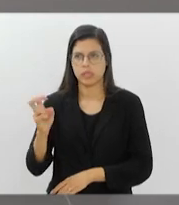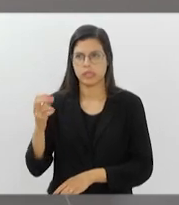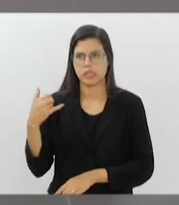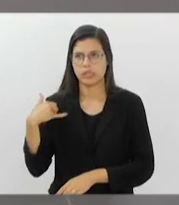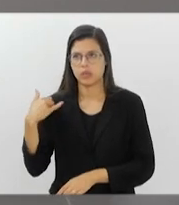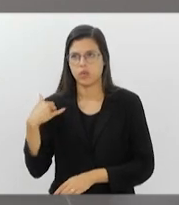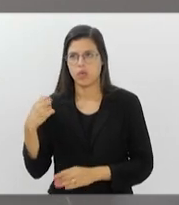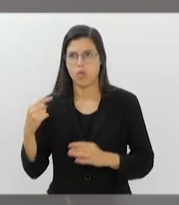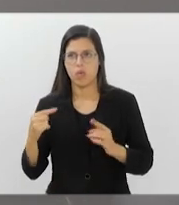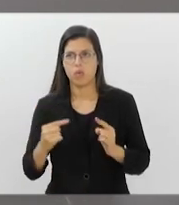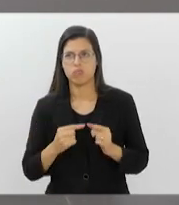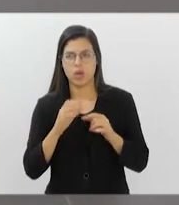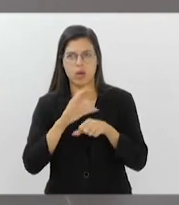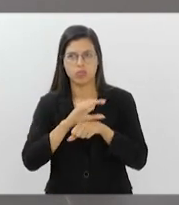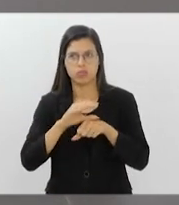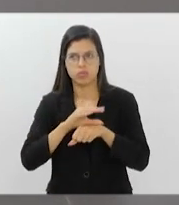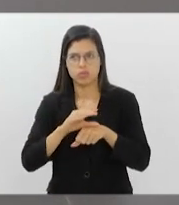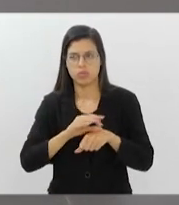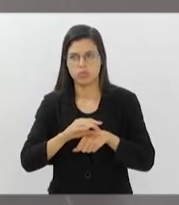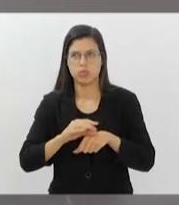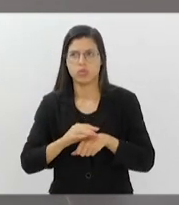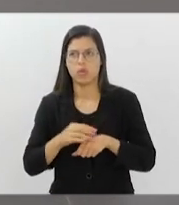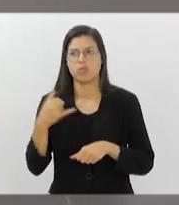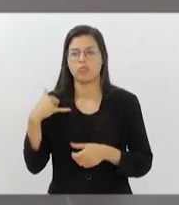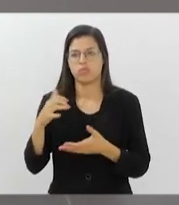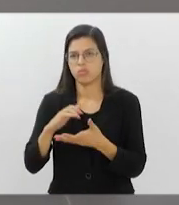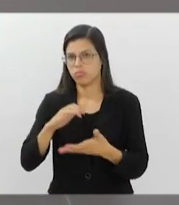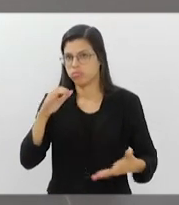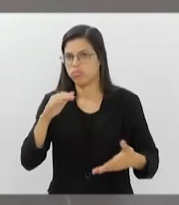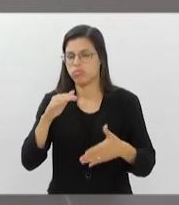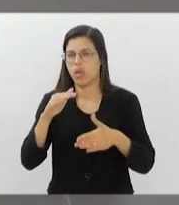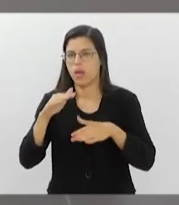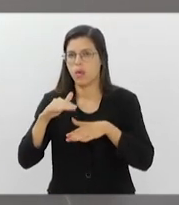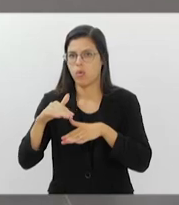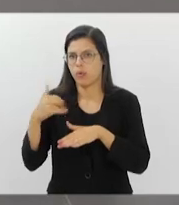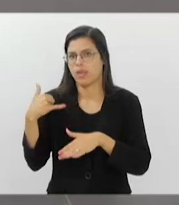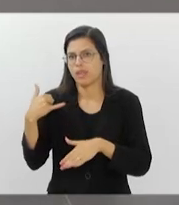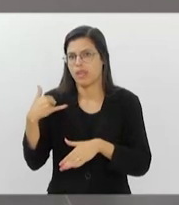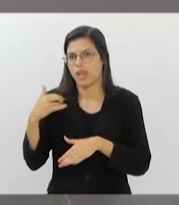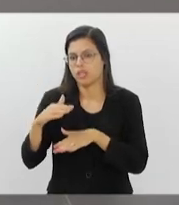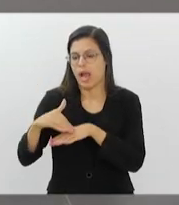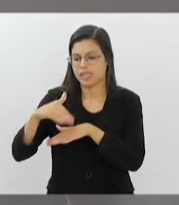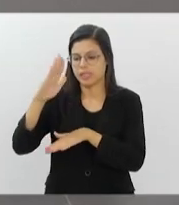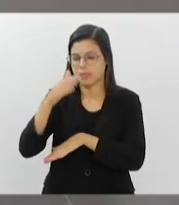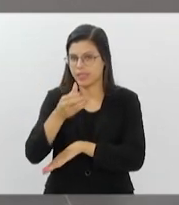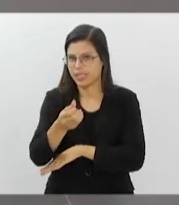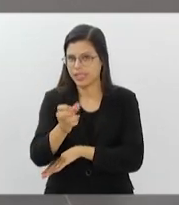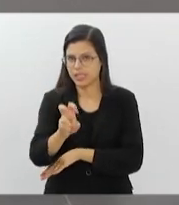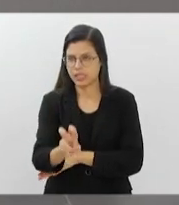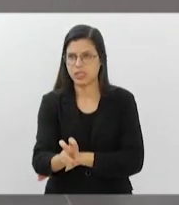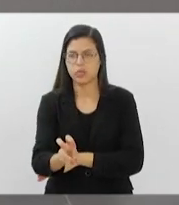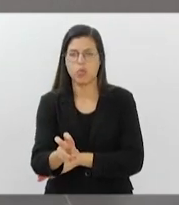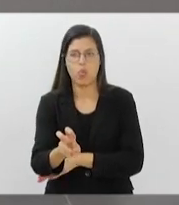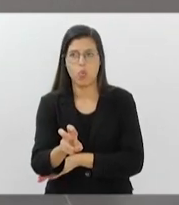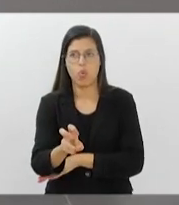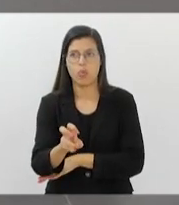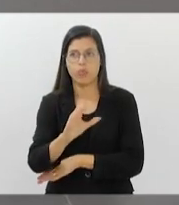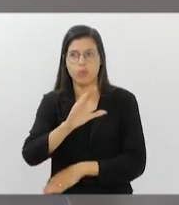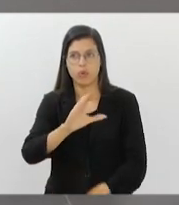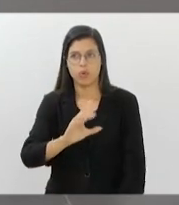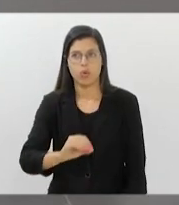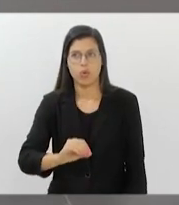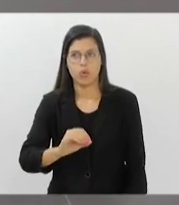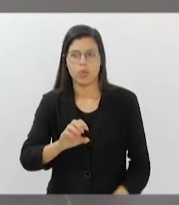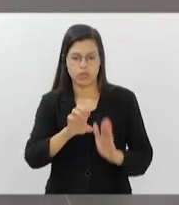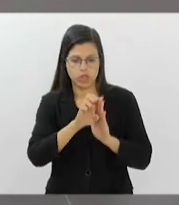Constituição considera o idoso acima de 65. E o Código Estatuto